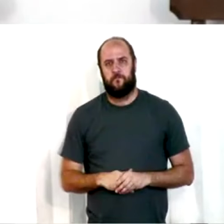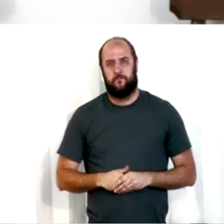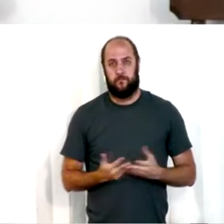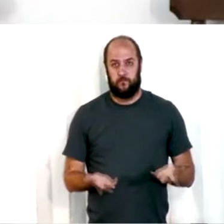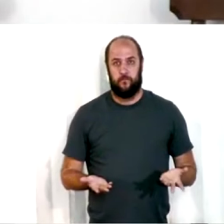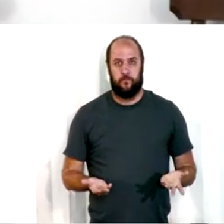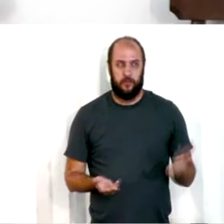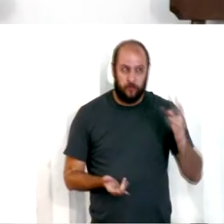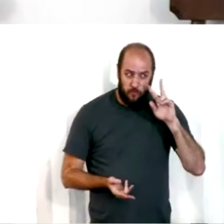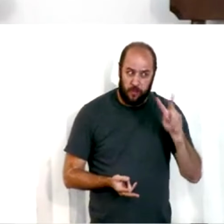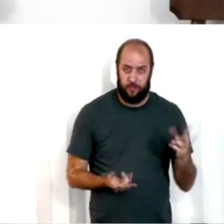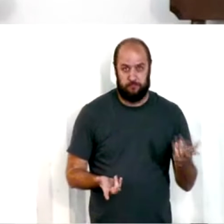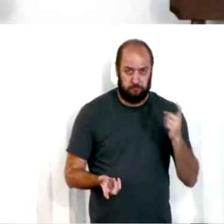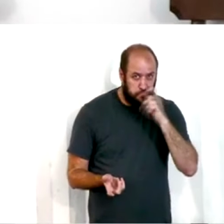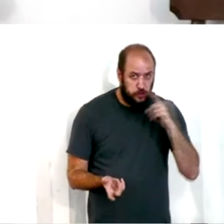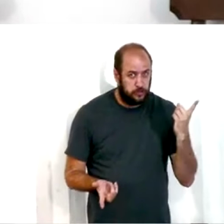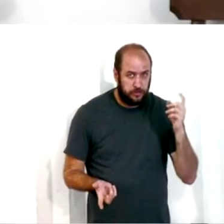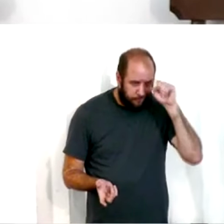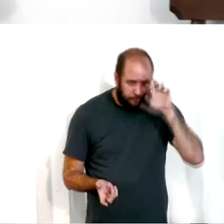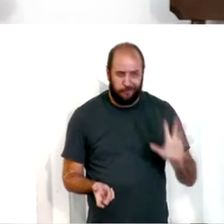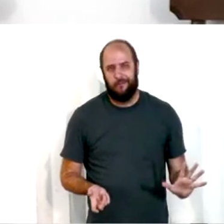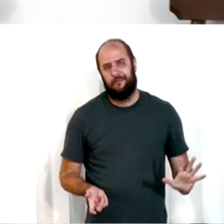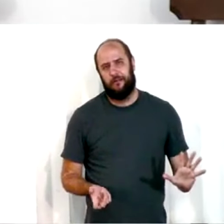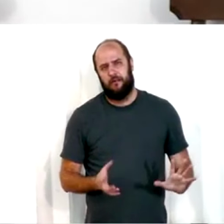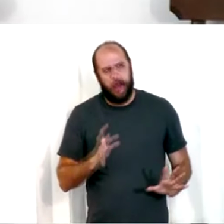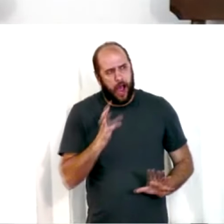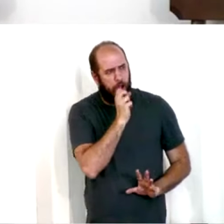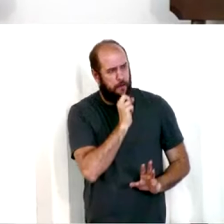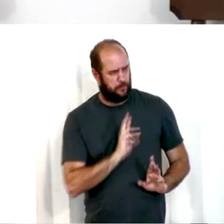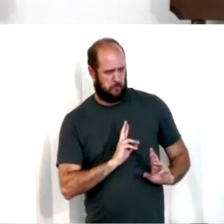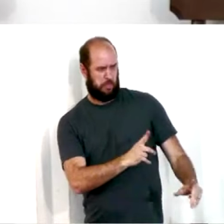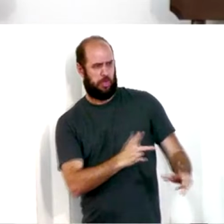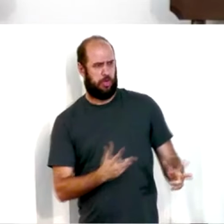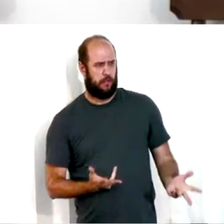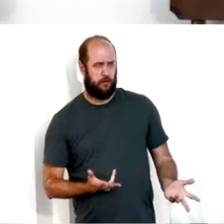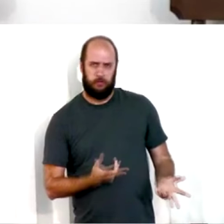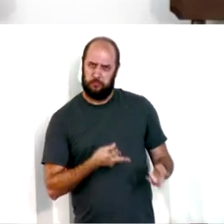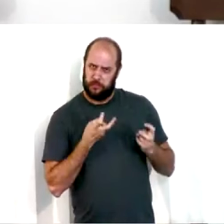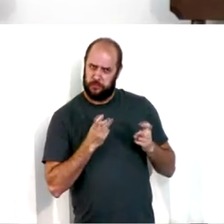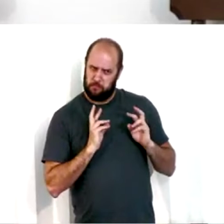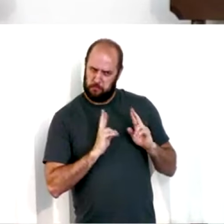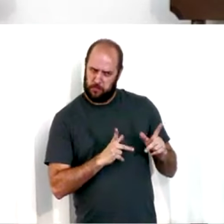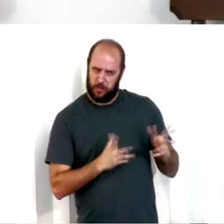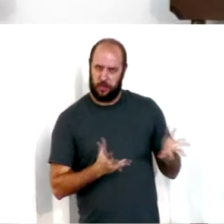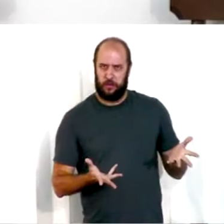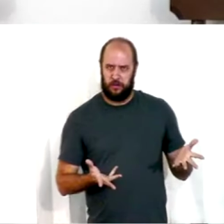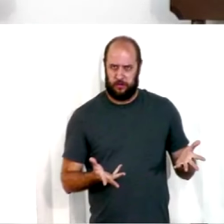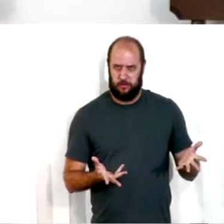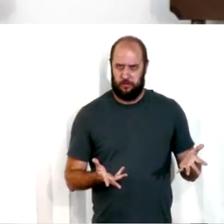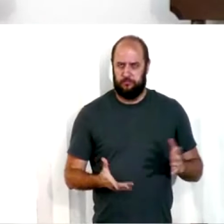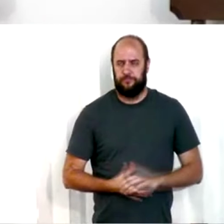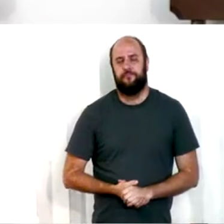óbvia. Logo, logo rapidamente você vai rejeitar esta mensagem, rejeitar este